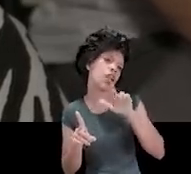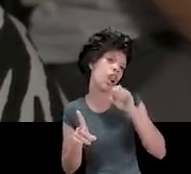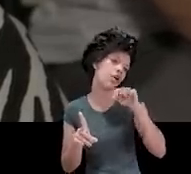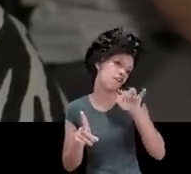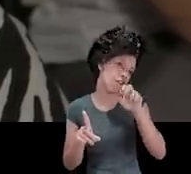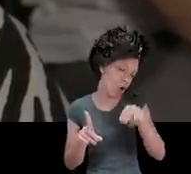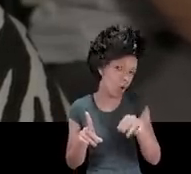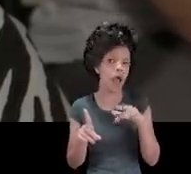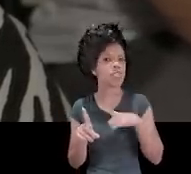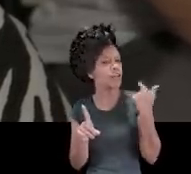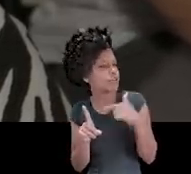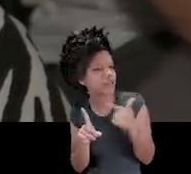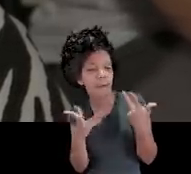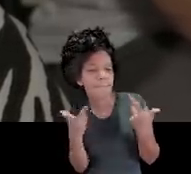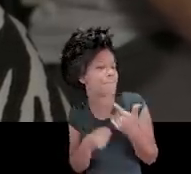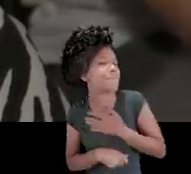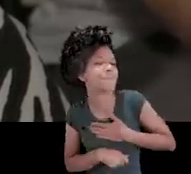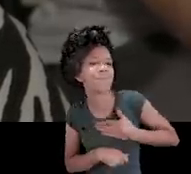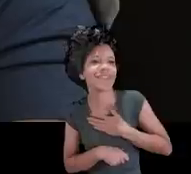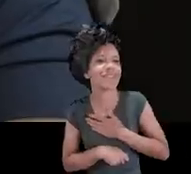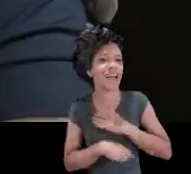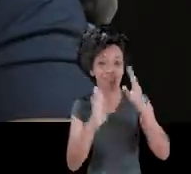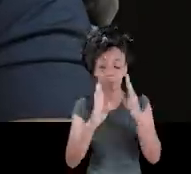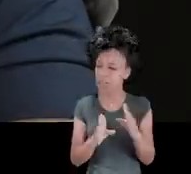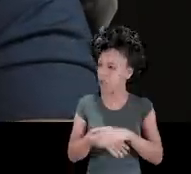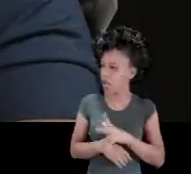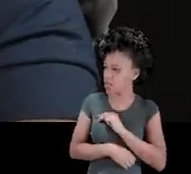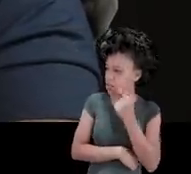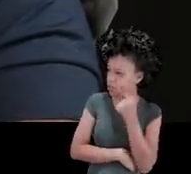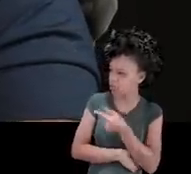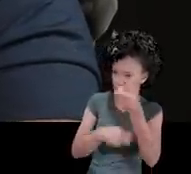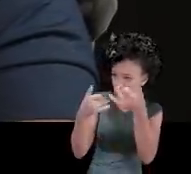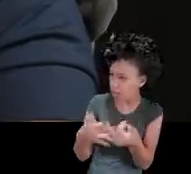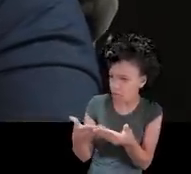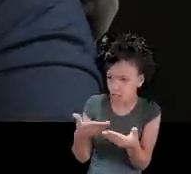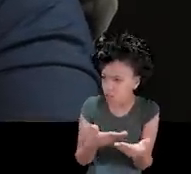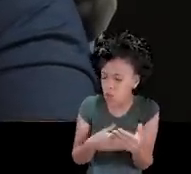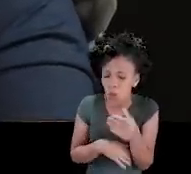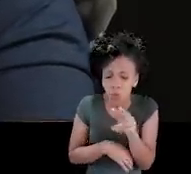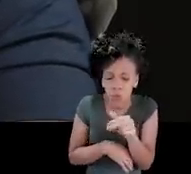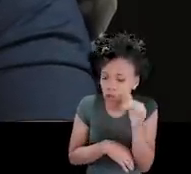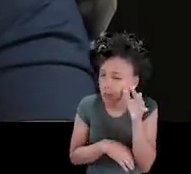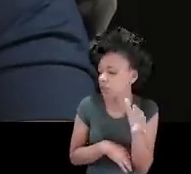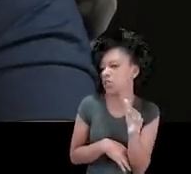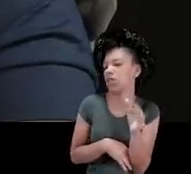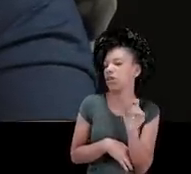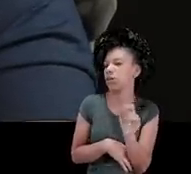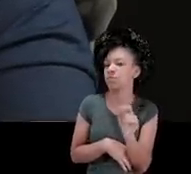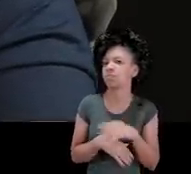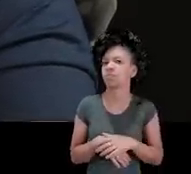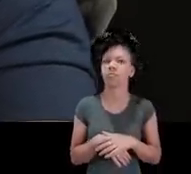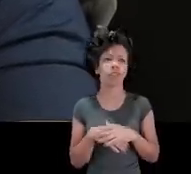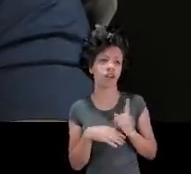grande serviço ao sorriso e ao bem-estar do povo brasileiro. Cara, vocês estão falando pra mim de uma parada que eu nunca imaginei, que é, todo mundo